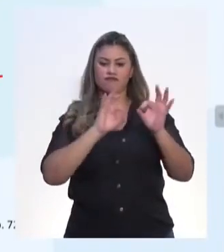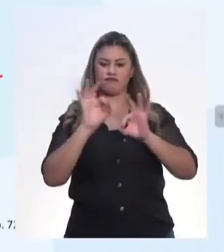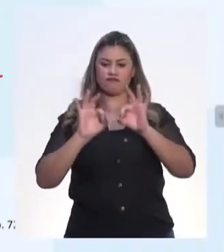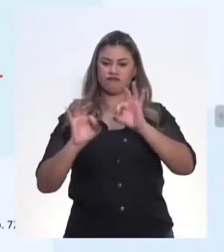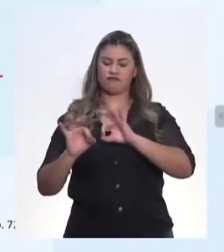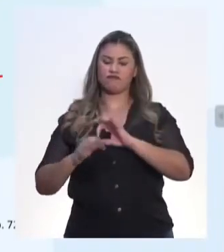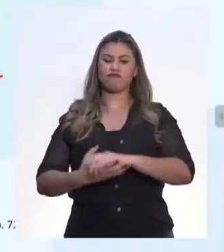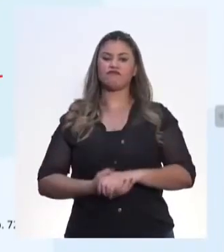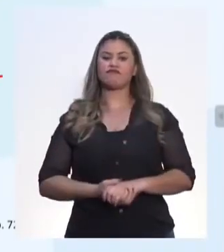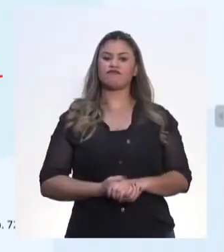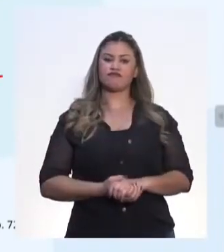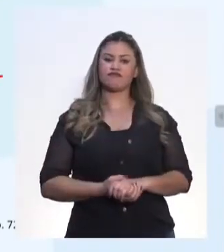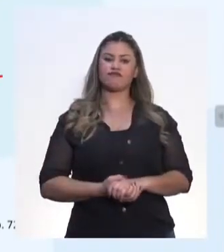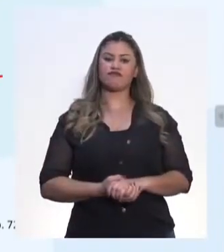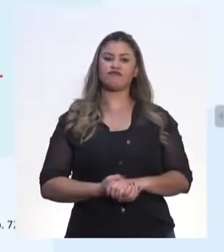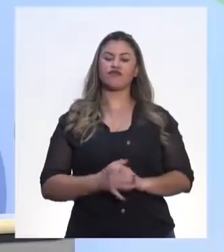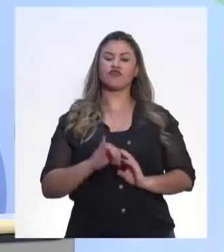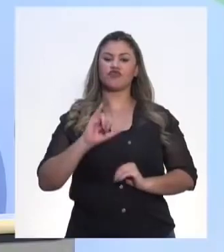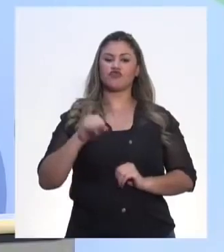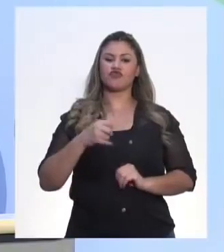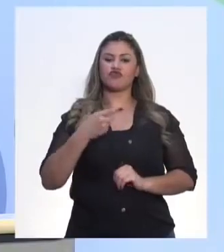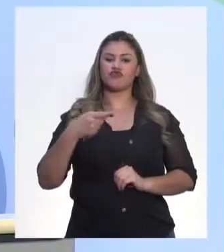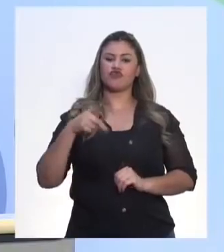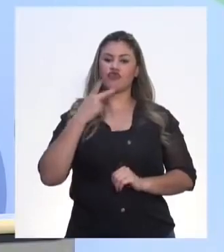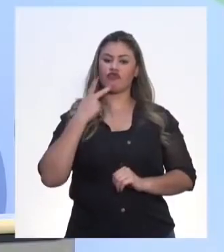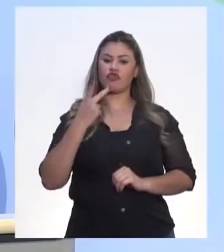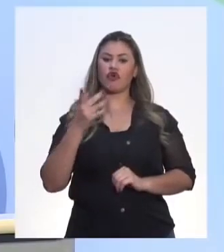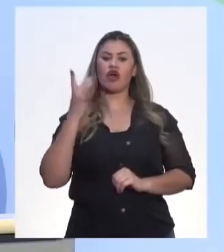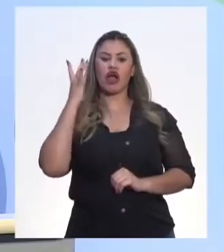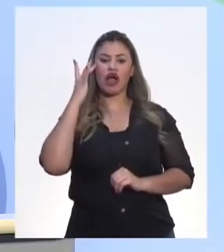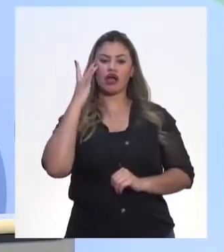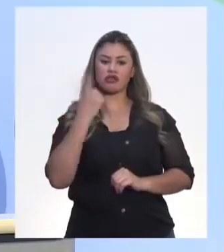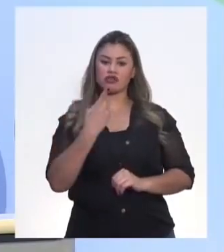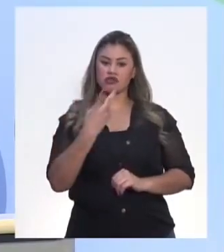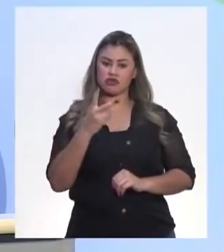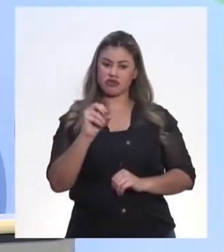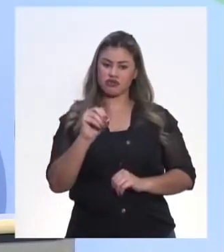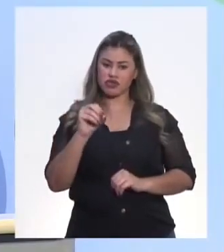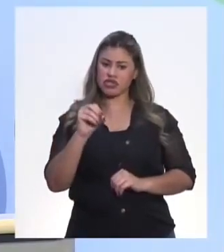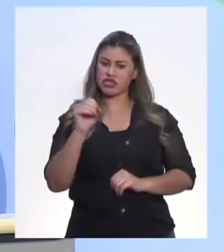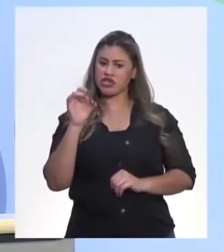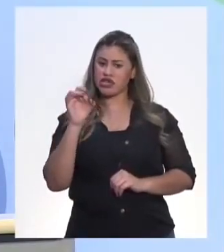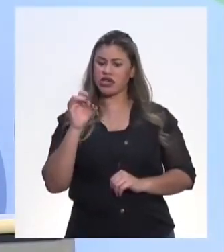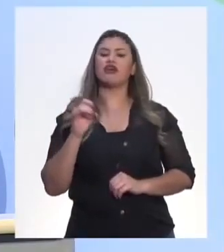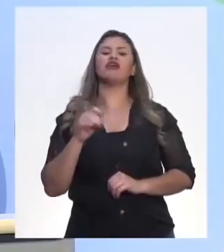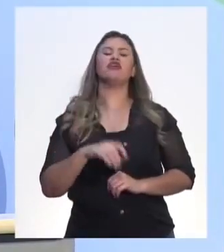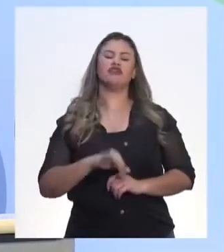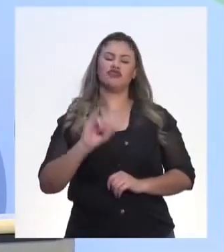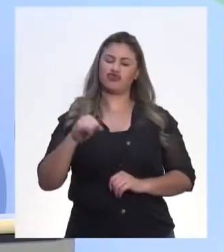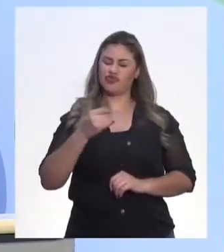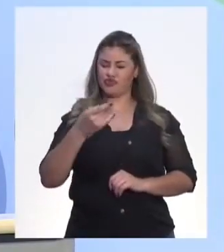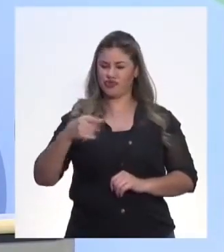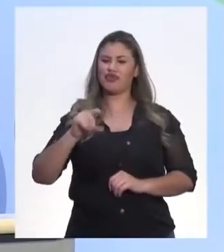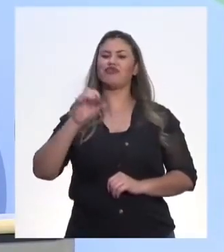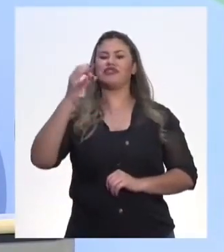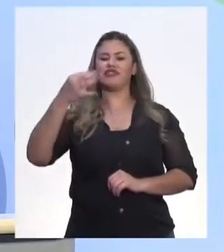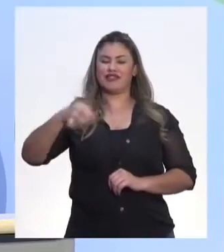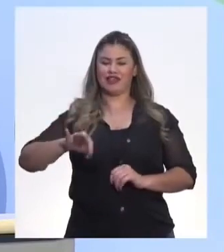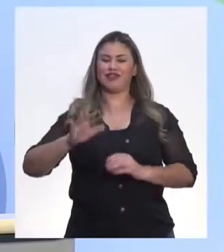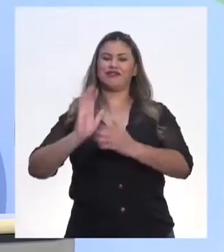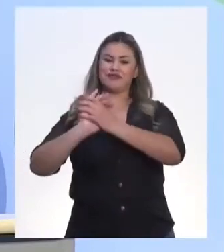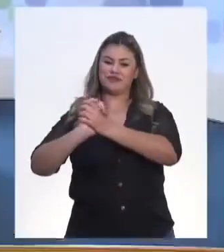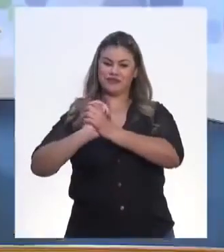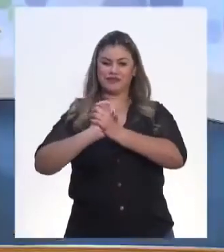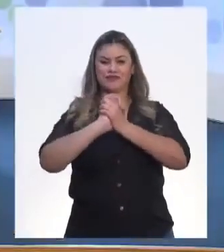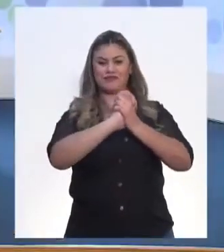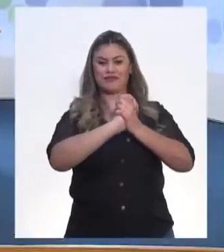Exato. E você sabe que o João Carlos colocou aqui. Professor, eu acho que é 120. Tira a minha dúvida. João, você acertou. Parabéns. Não sei